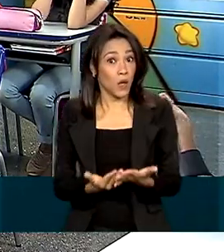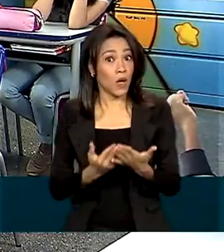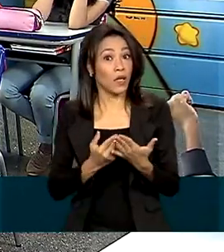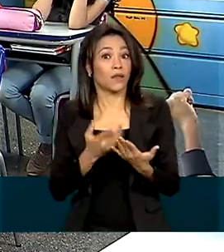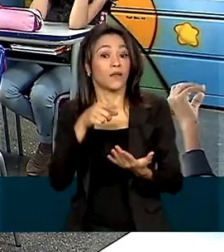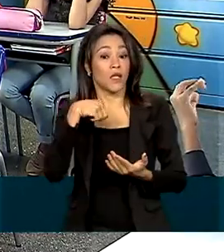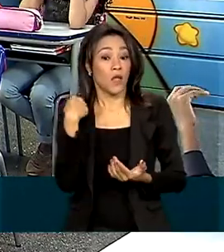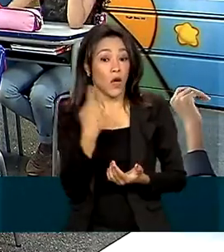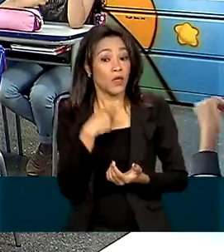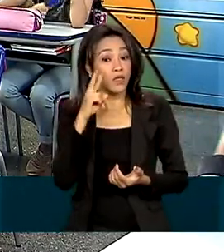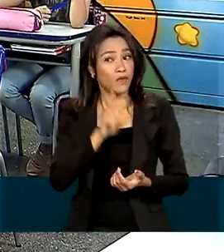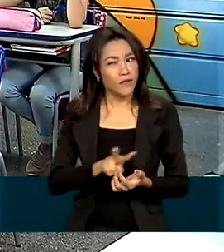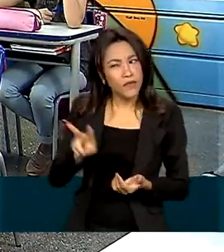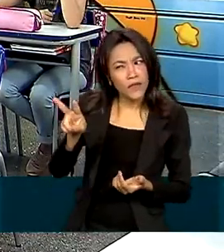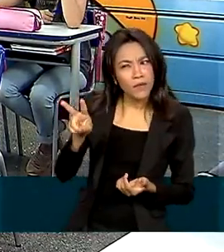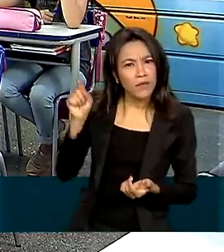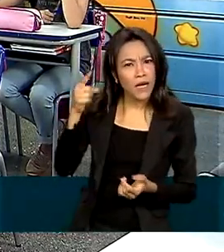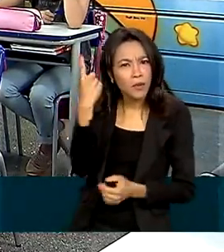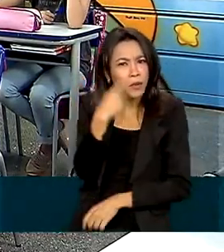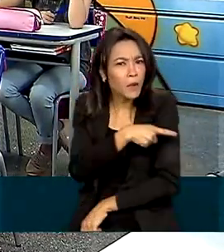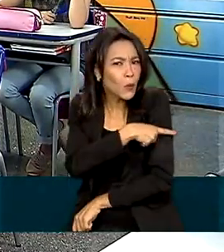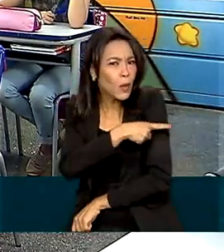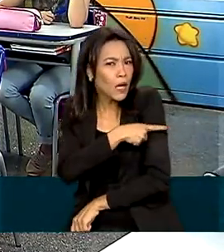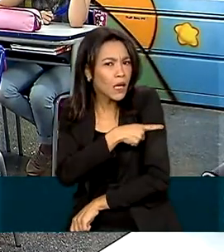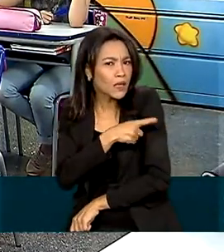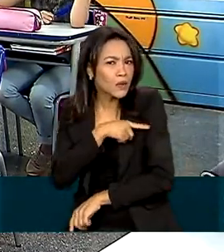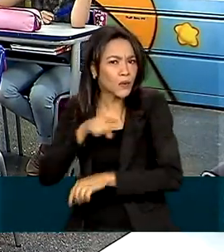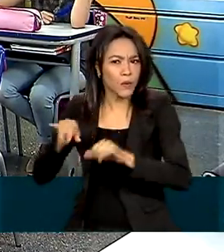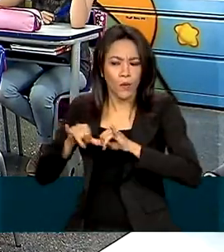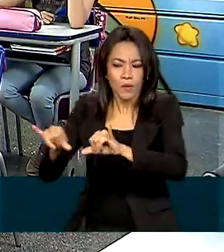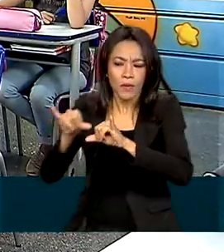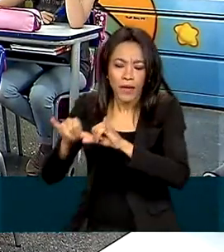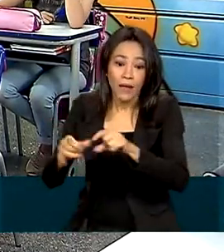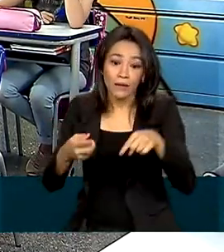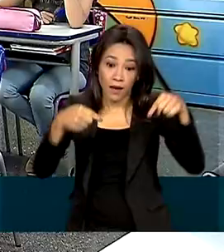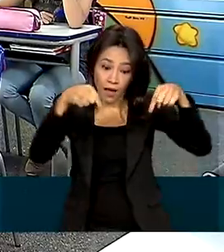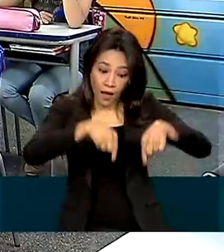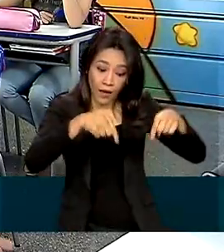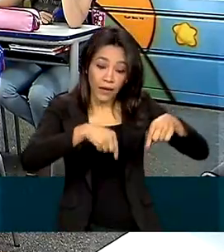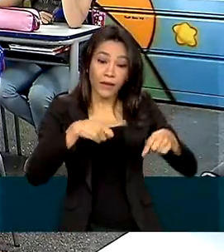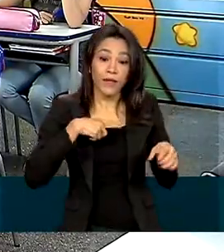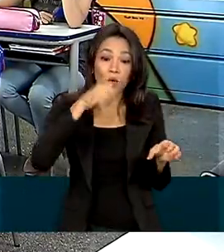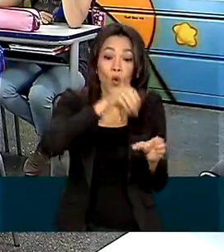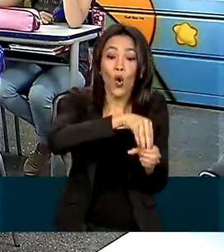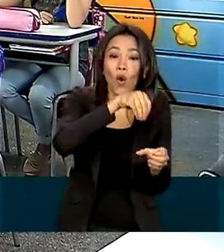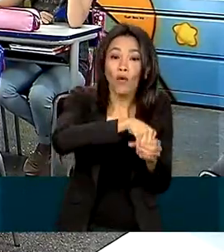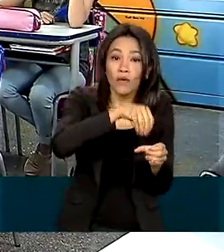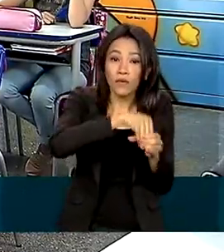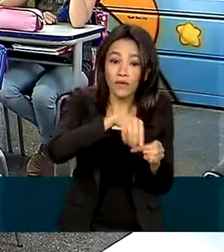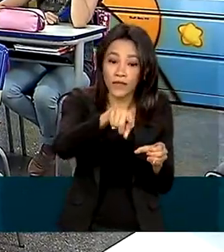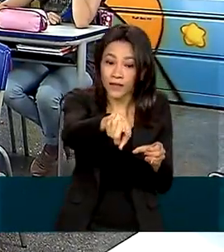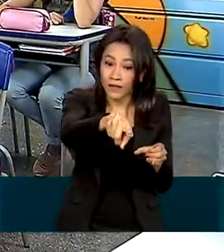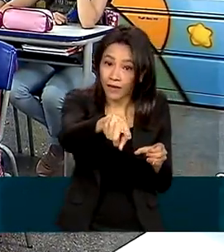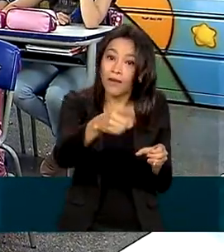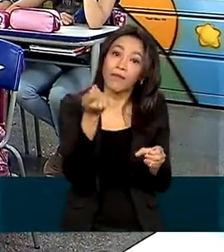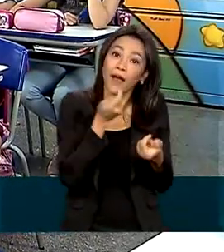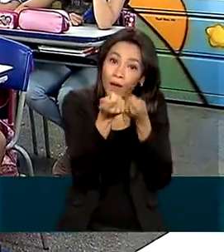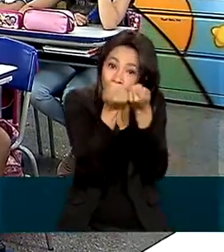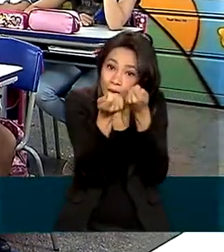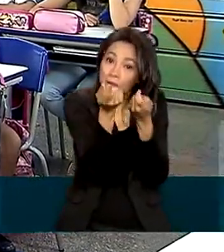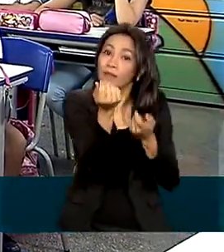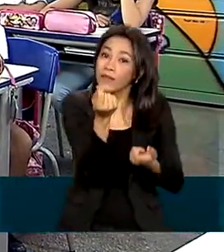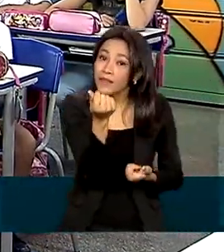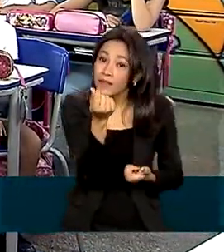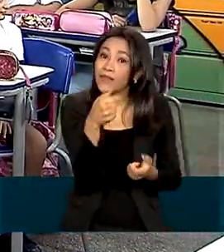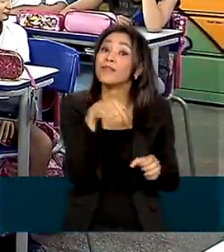o mercadinho lá no 1º ano. Aqui no 4º, eles têm um cofrinho para aprender a economizar. E sabe